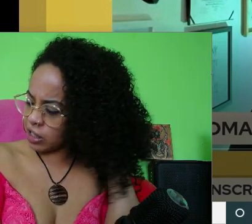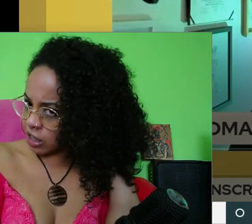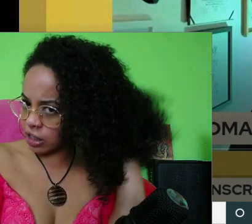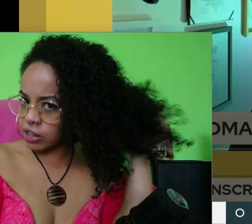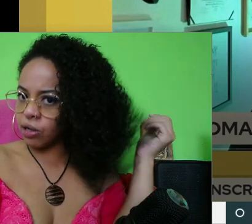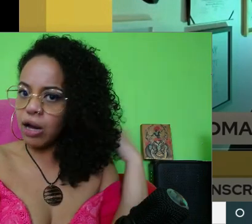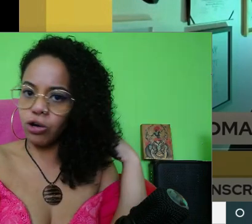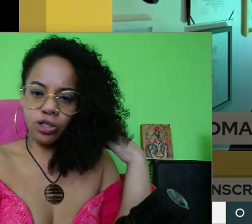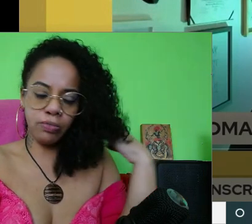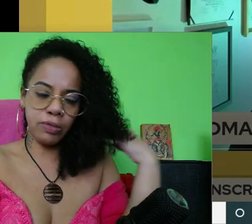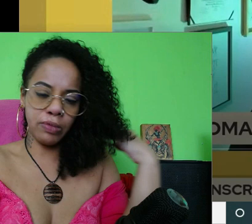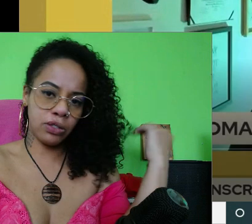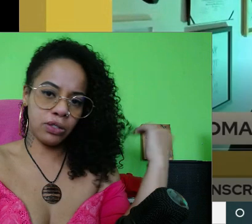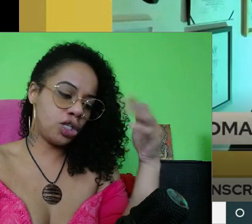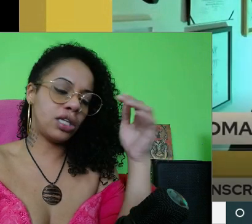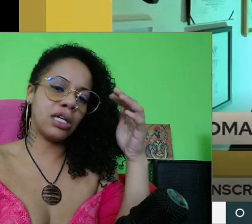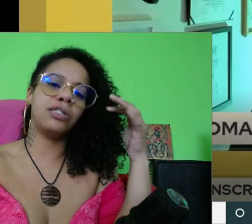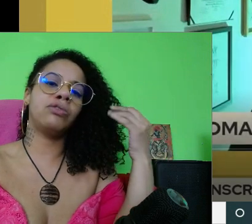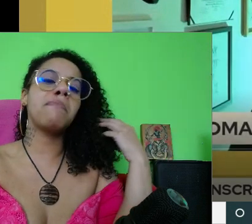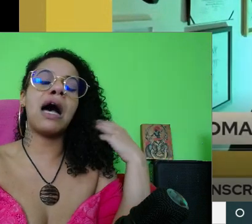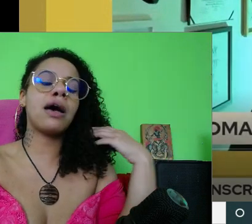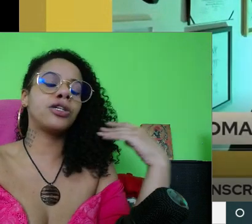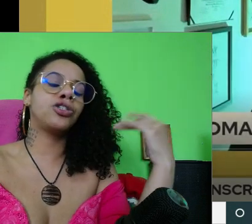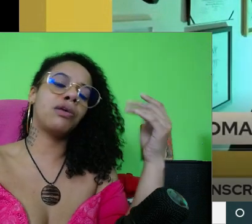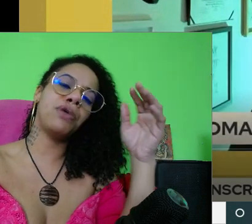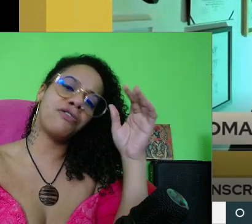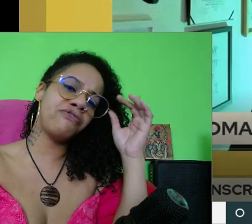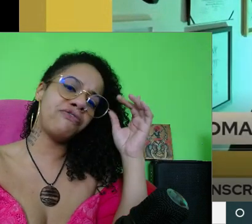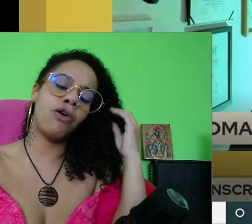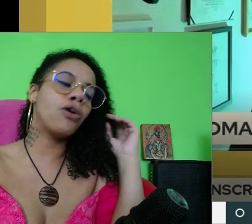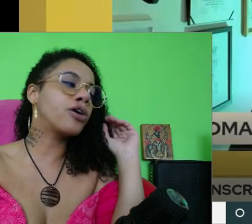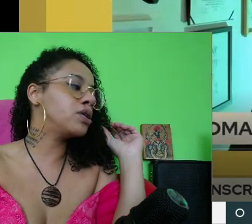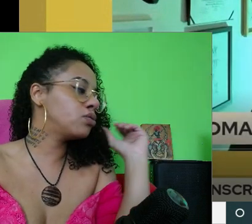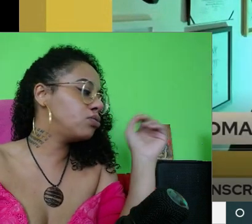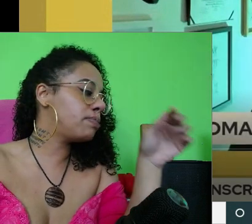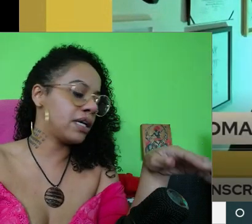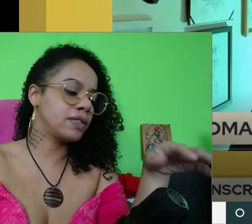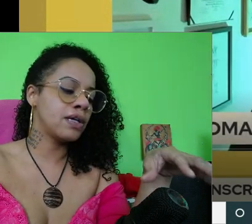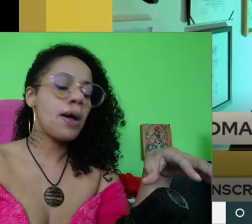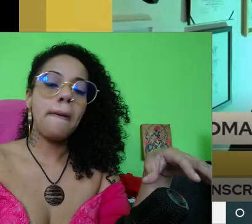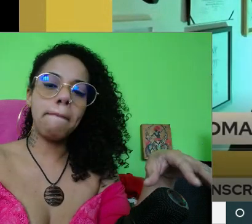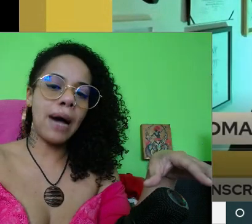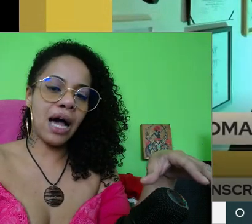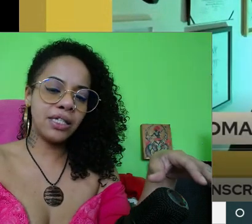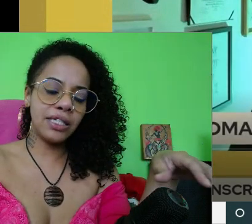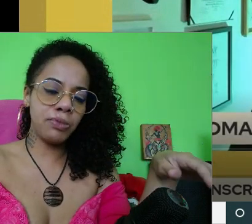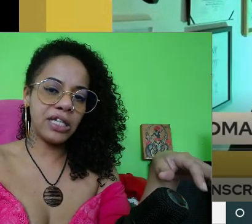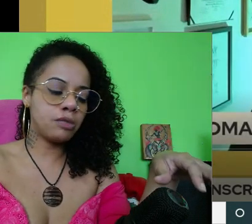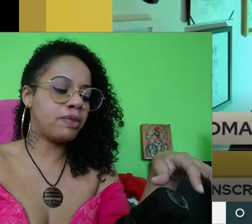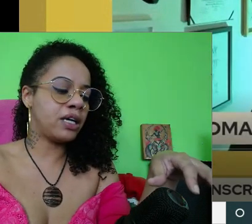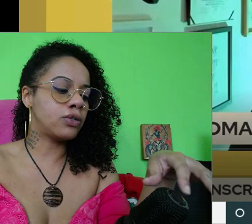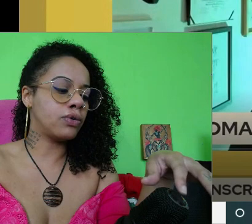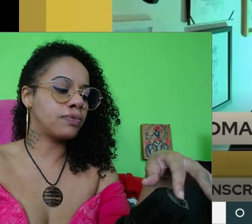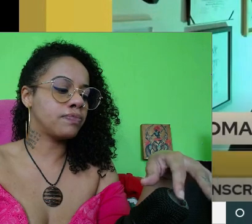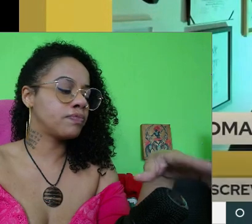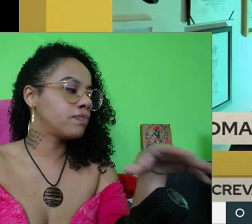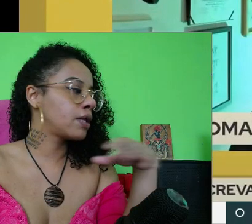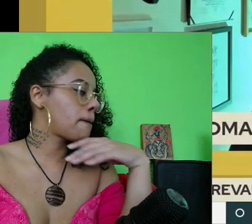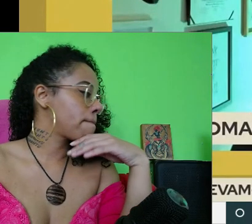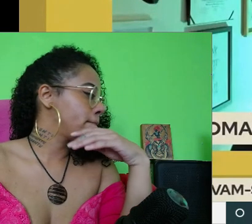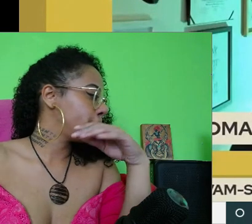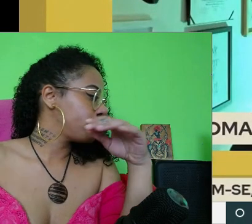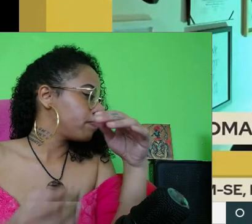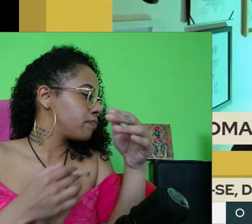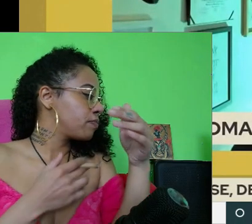Imagina eu sei que a intenção é ótima é só de trazer o debate da melhor forma e tudo mais o máximo respeito